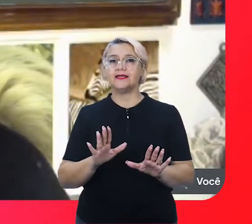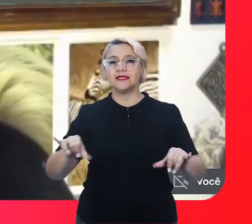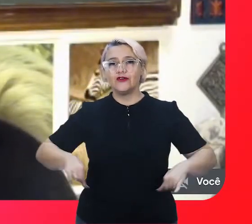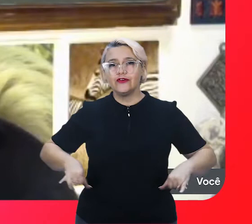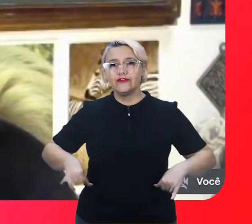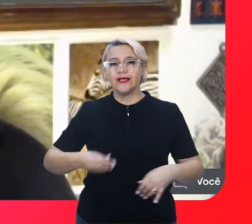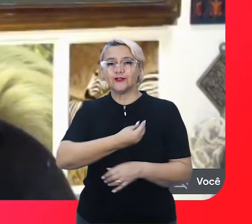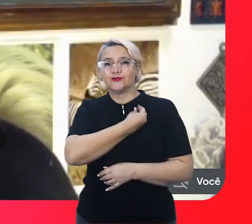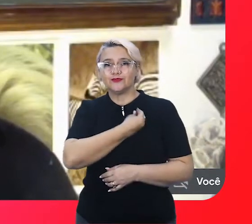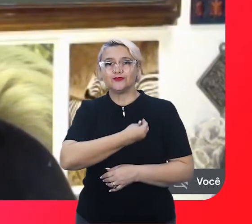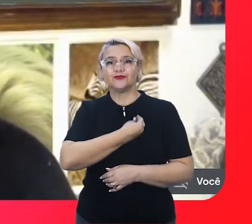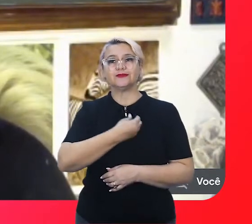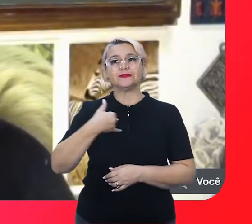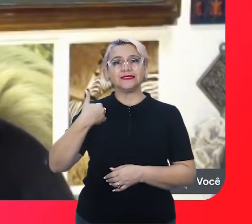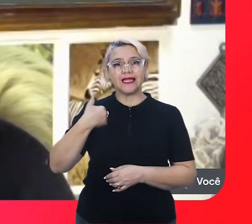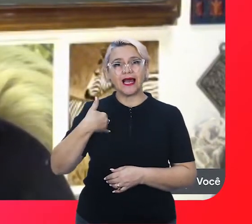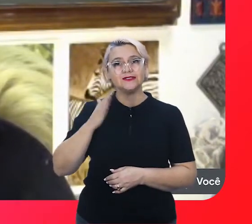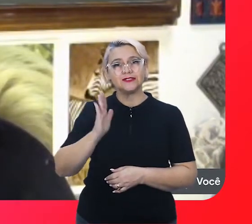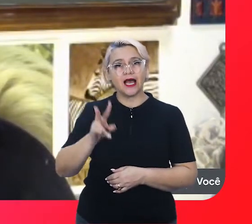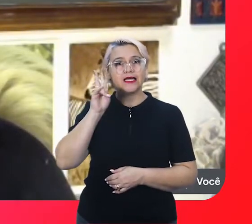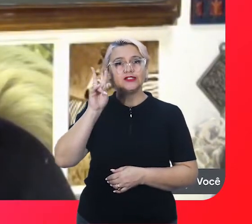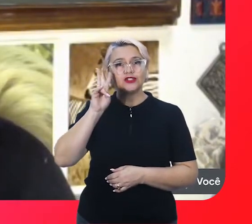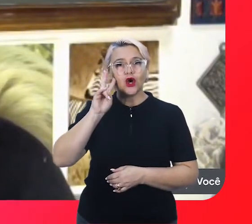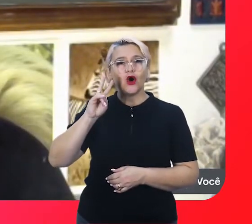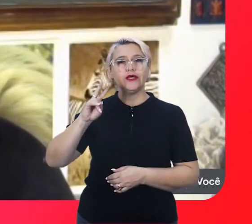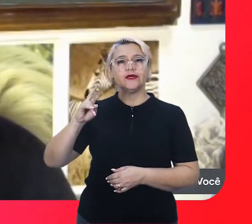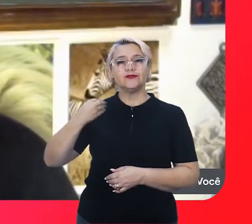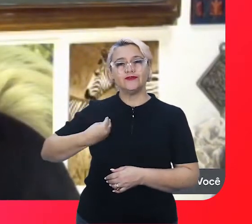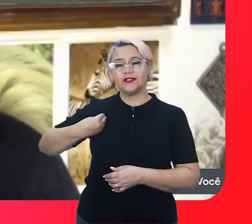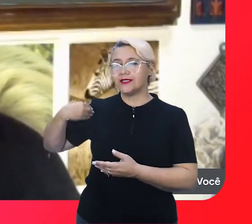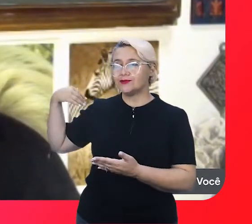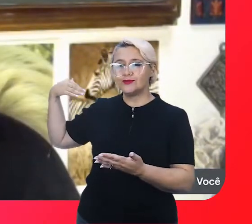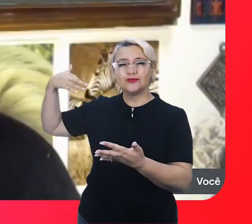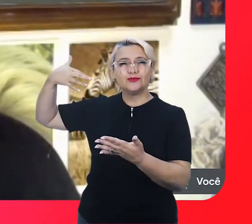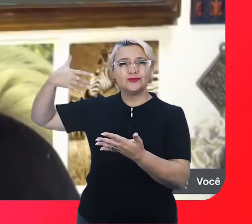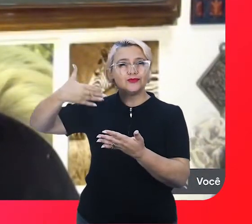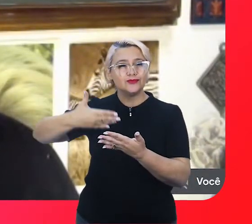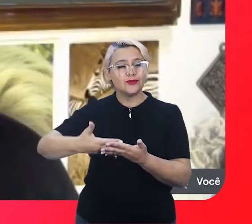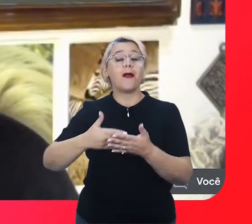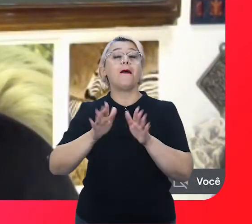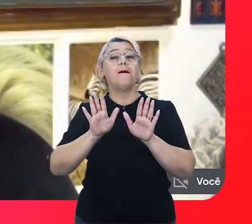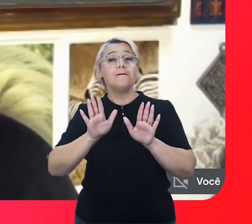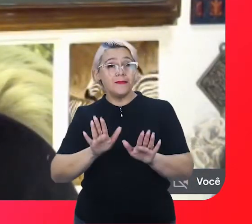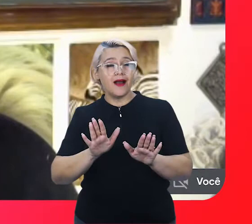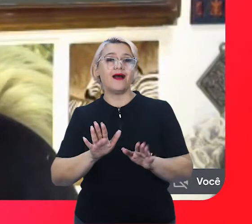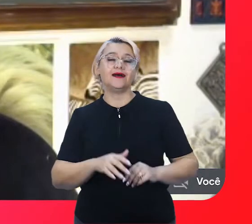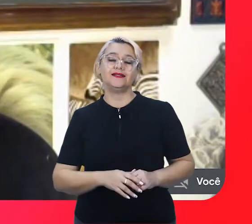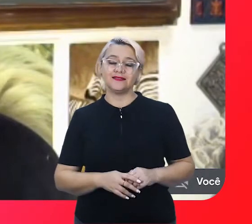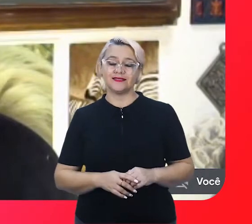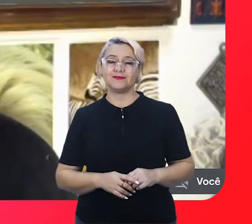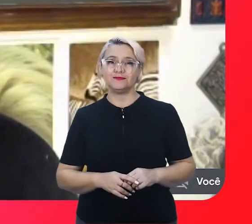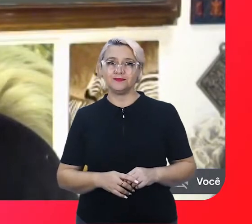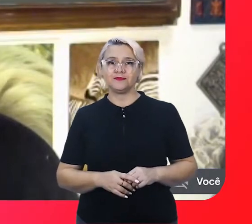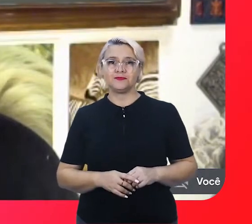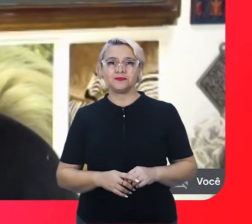sobrevivendo assim nessa idade, já com as suas histórias longas, uhum. mas